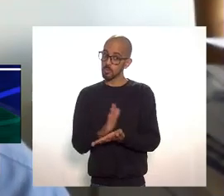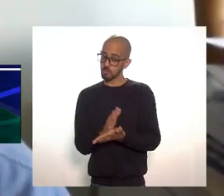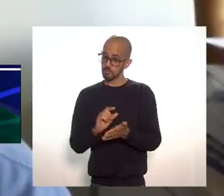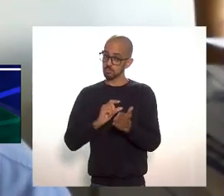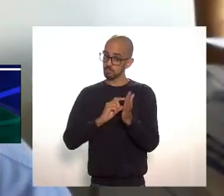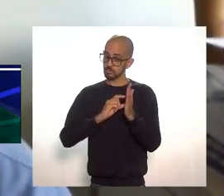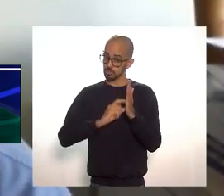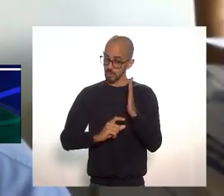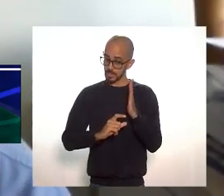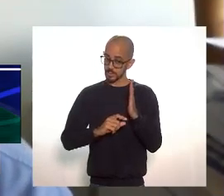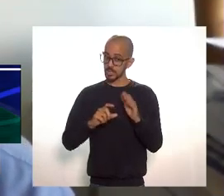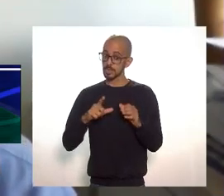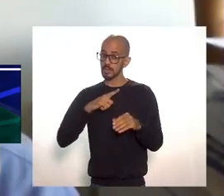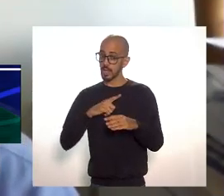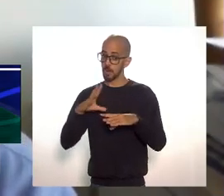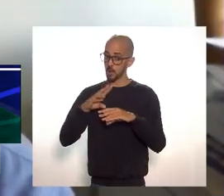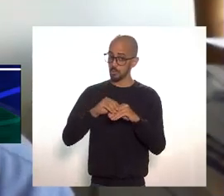como complementação,